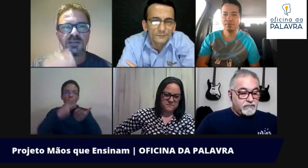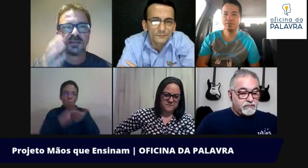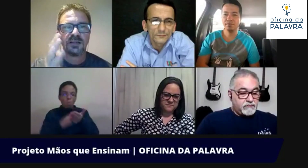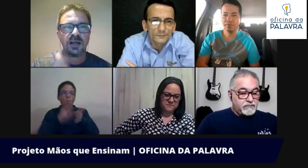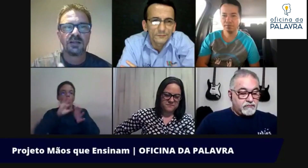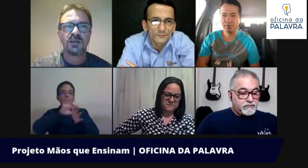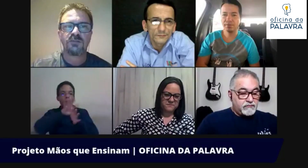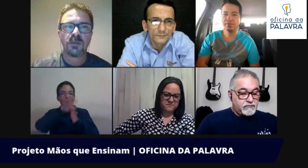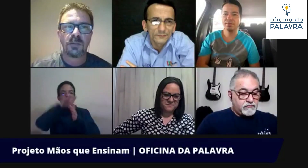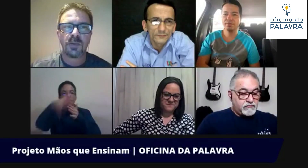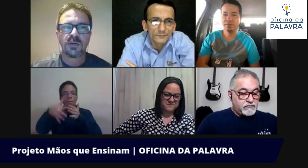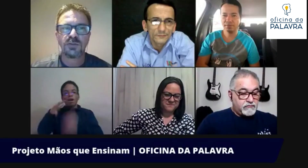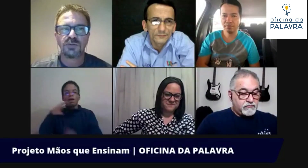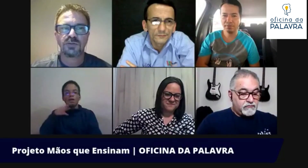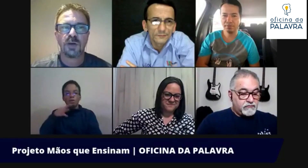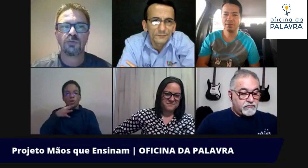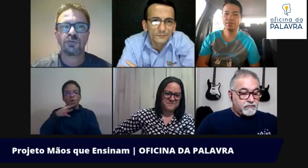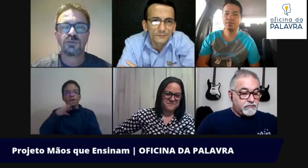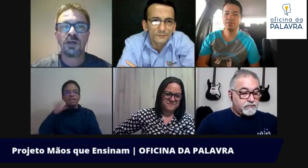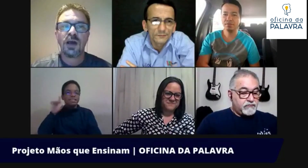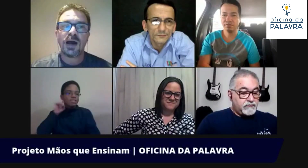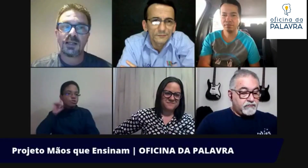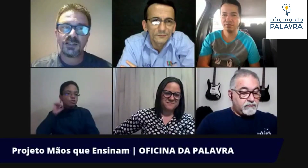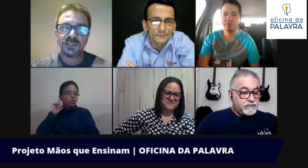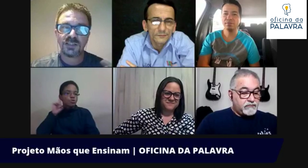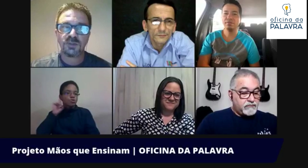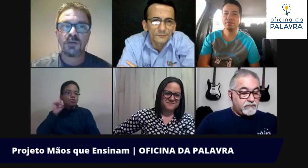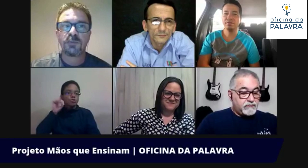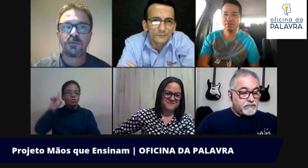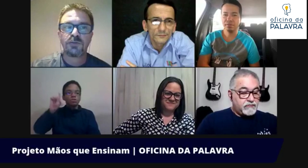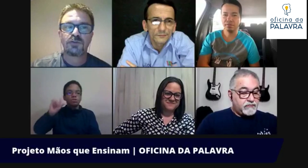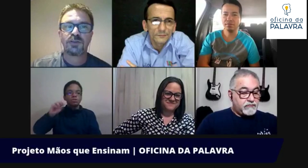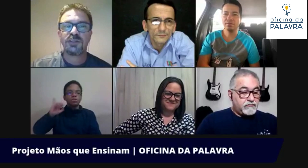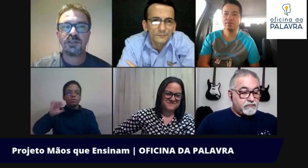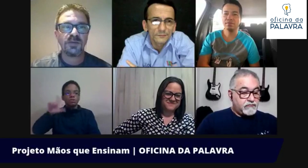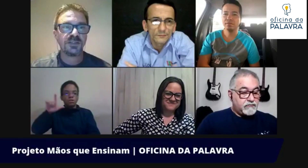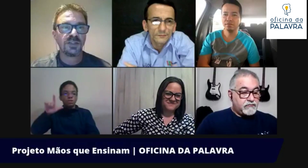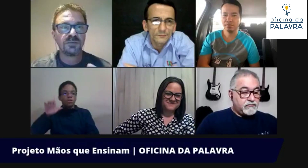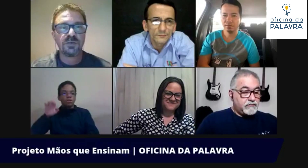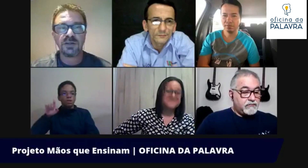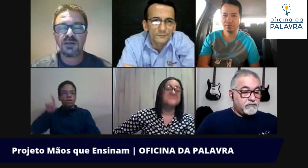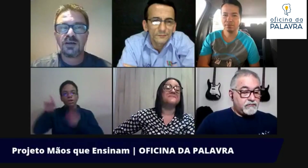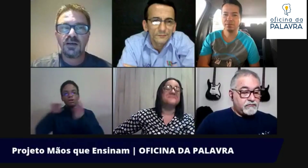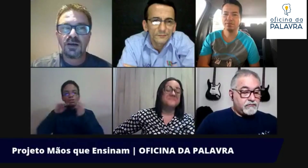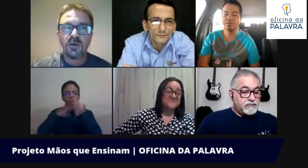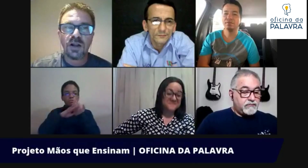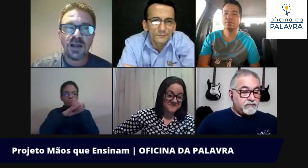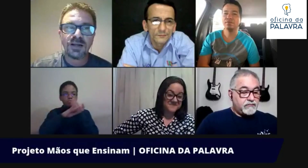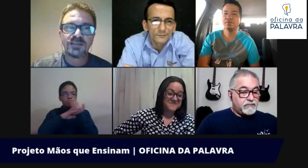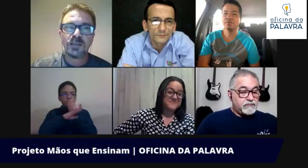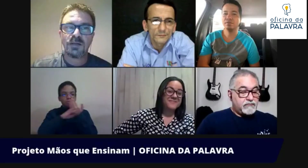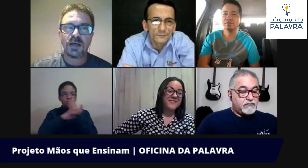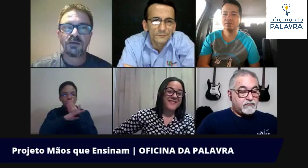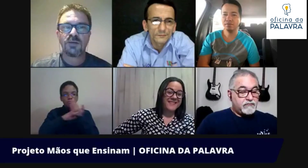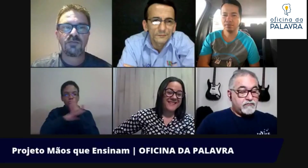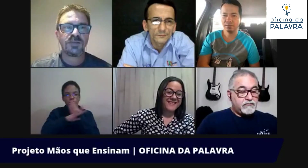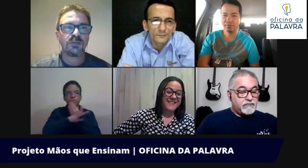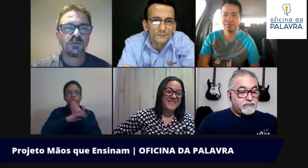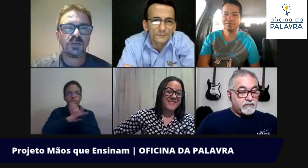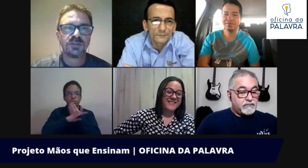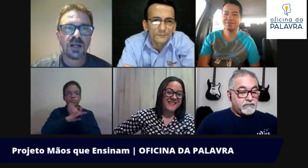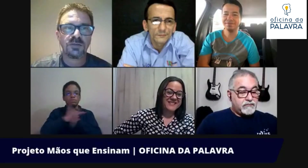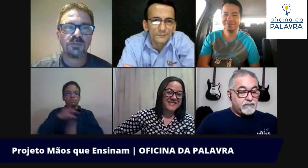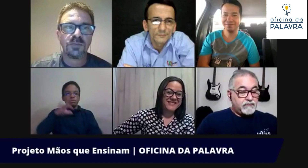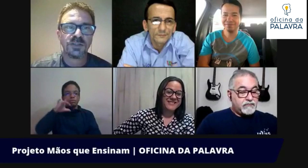eu conheci a Daniela na Fabapá, nós estudamos juntos. Além de ter sido minha professora de Libras, a gente foi colega de seminário, né?